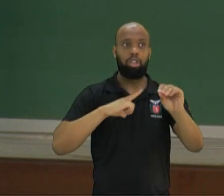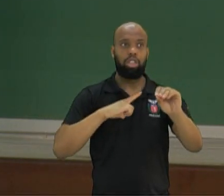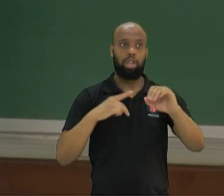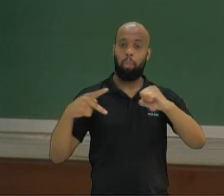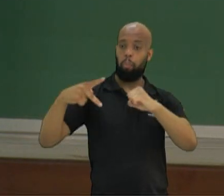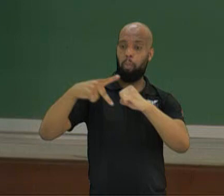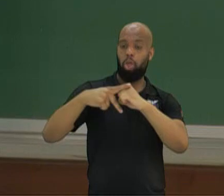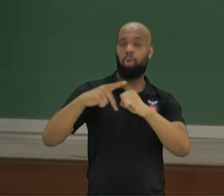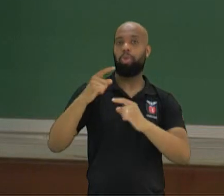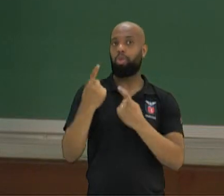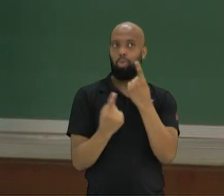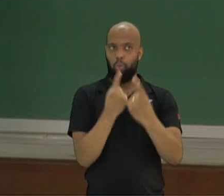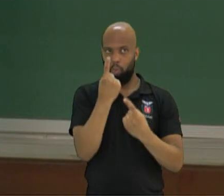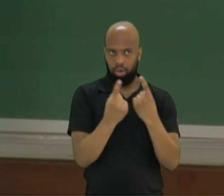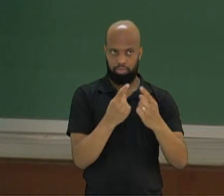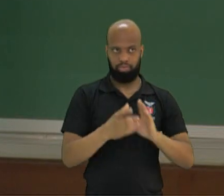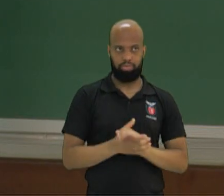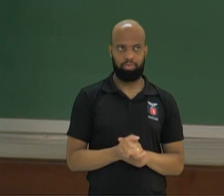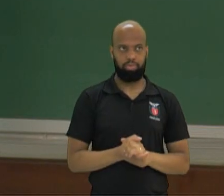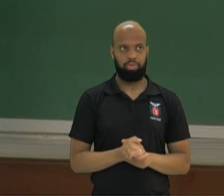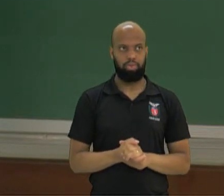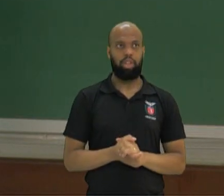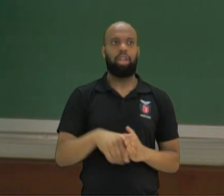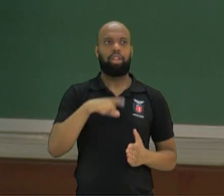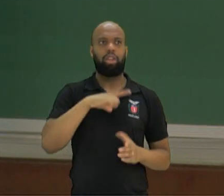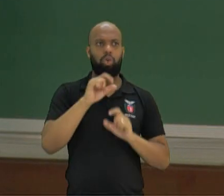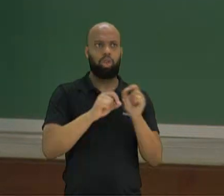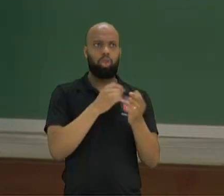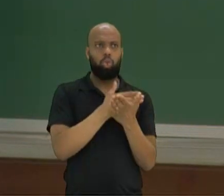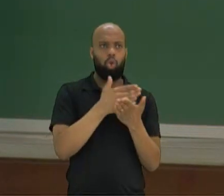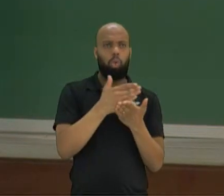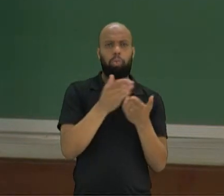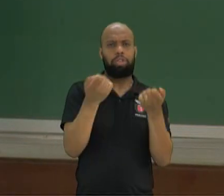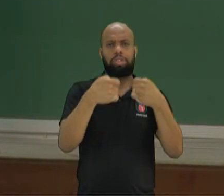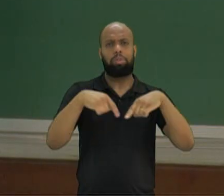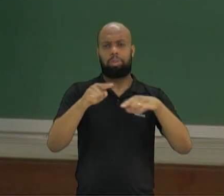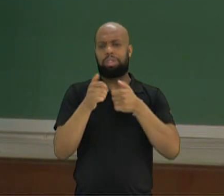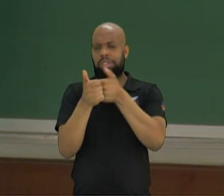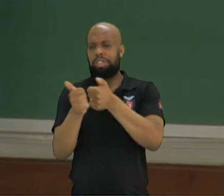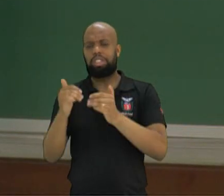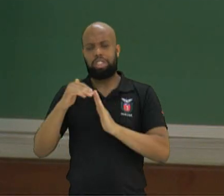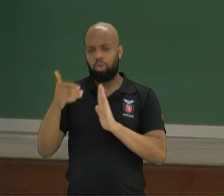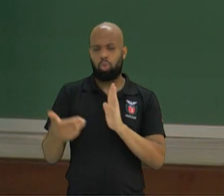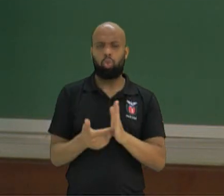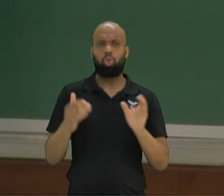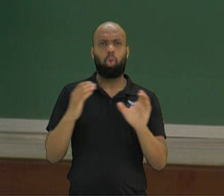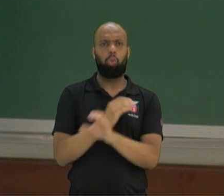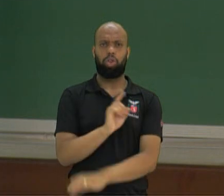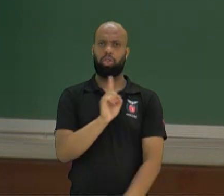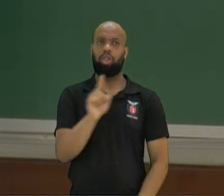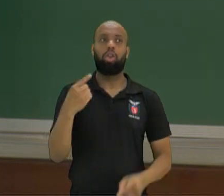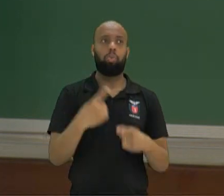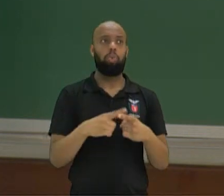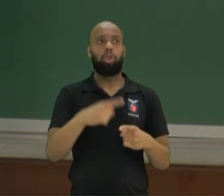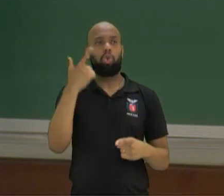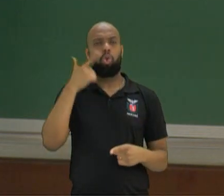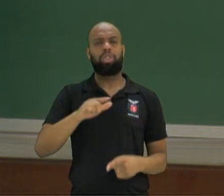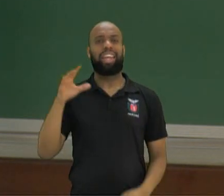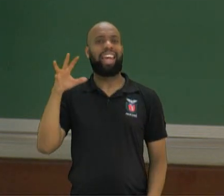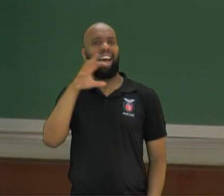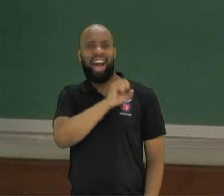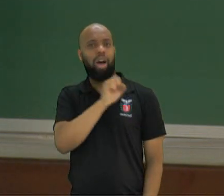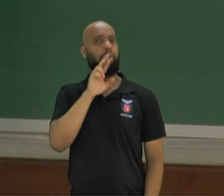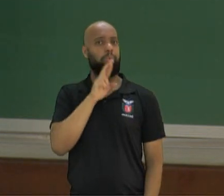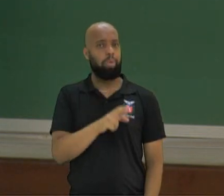aqui, tá? Então, o que a gente tem? Logo no começo, você não precisa nem seguir o parágrafo inteiro. A gente já consegue matar a pau rapidinho